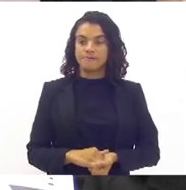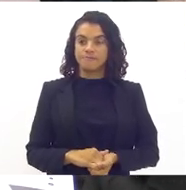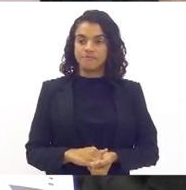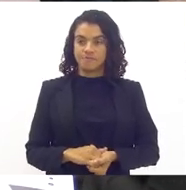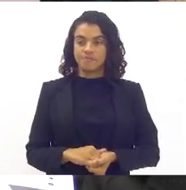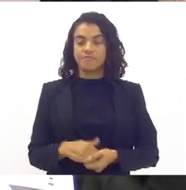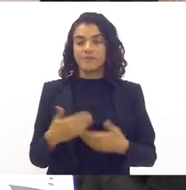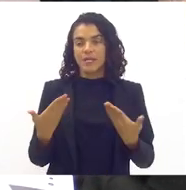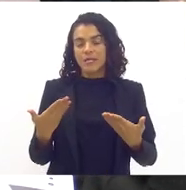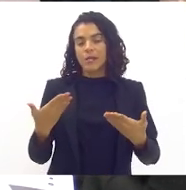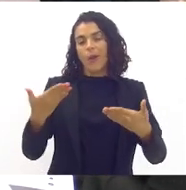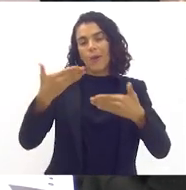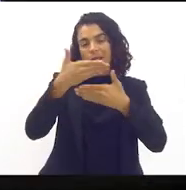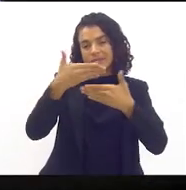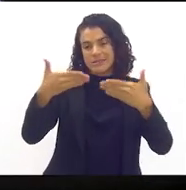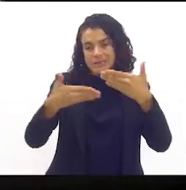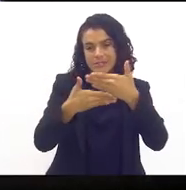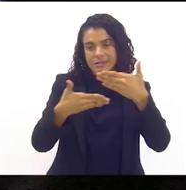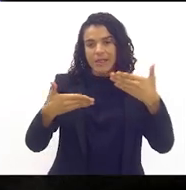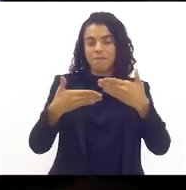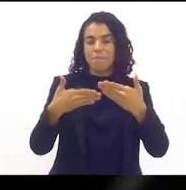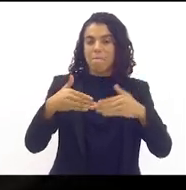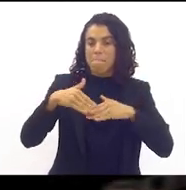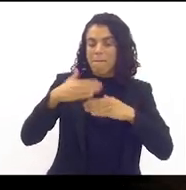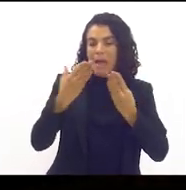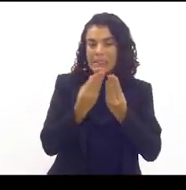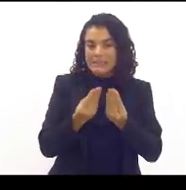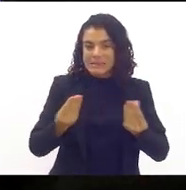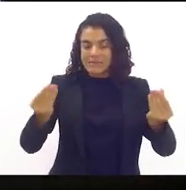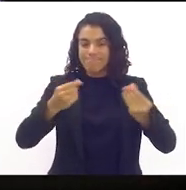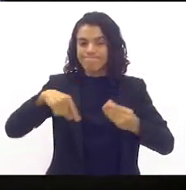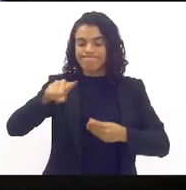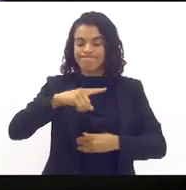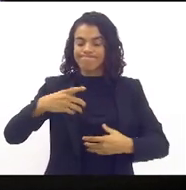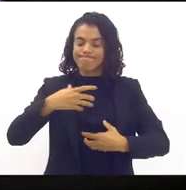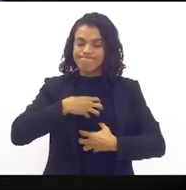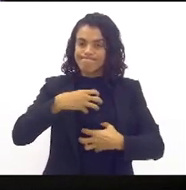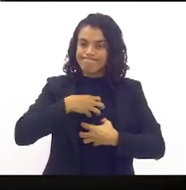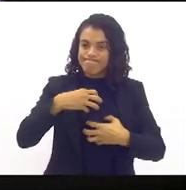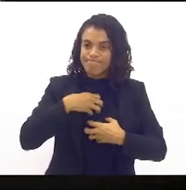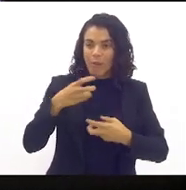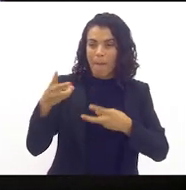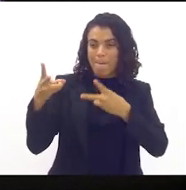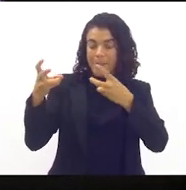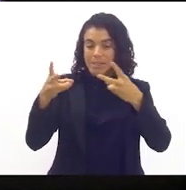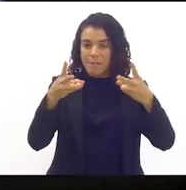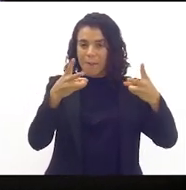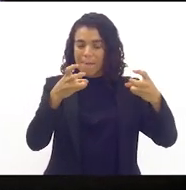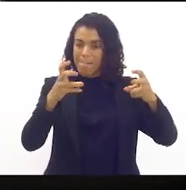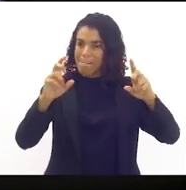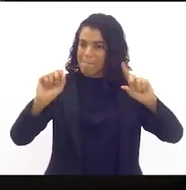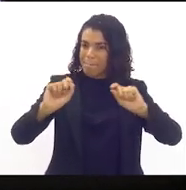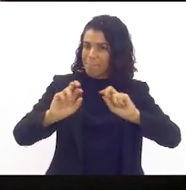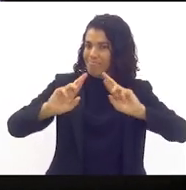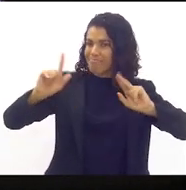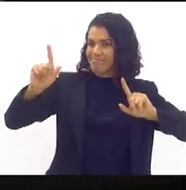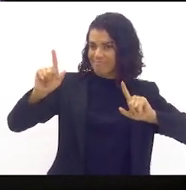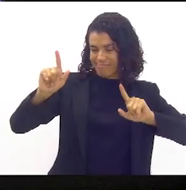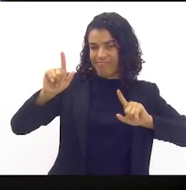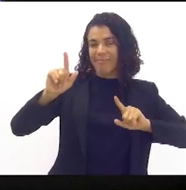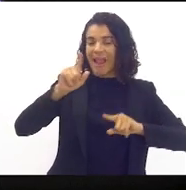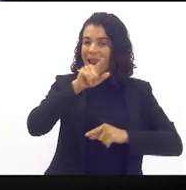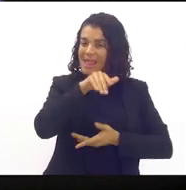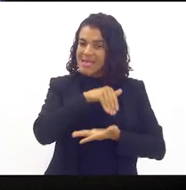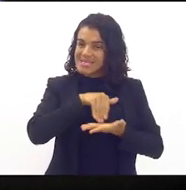Talvez esse slide seja o mais sensível para o panorama, o mais dramático e o que está exigindo mais atenção de todos nós, inclusive lá na Fazenda,